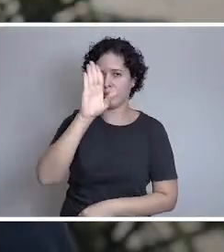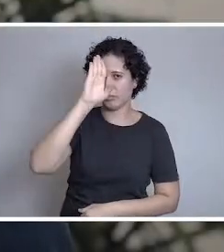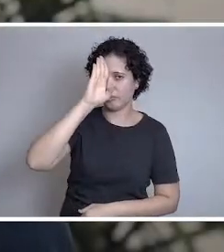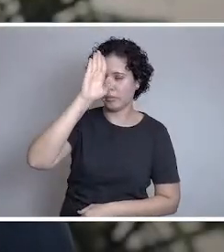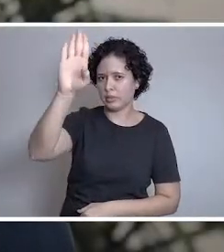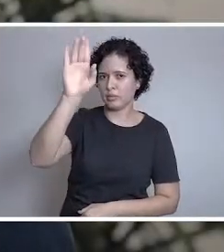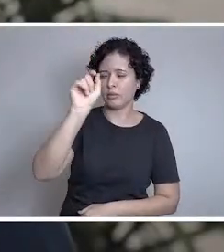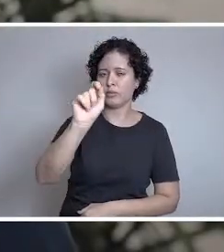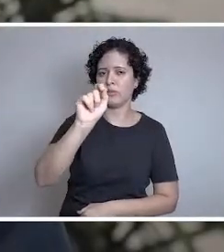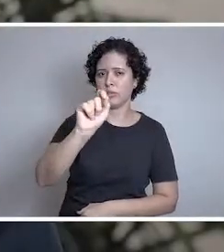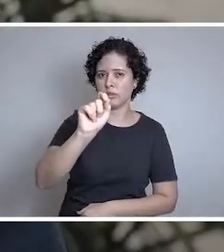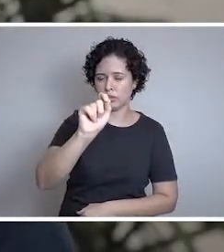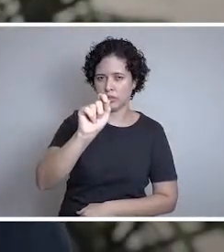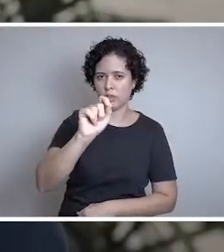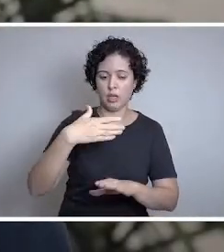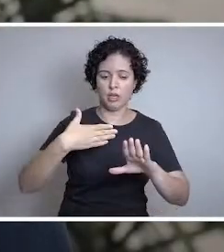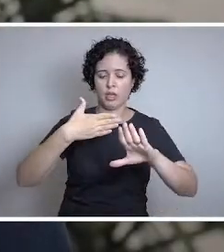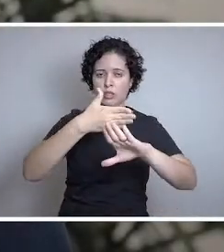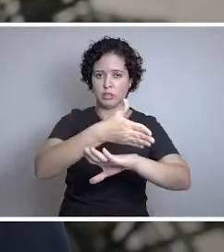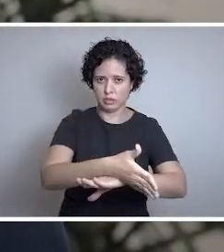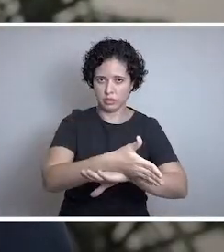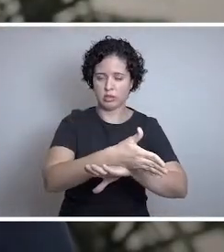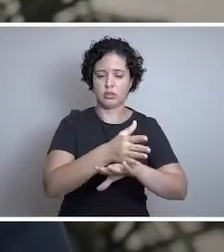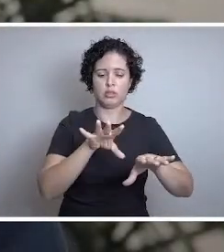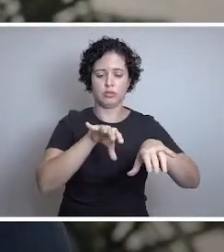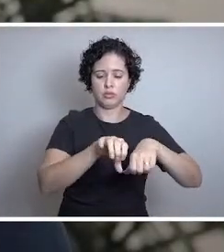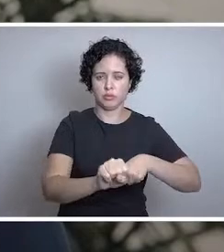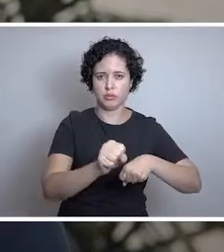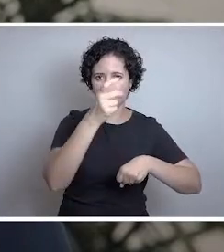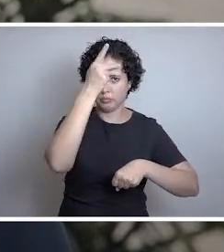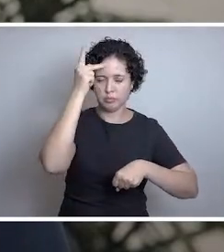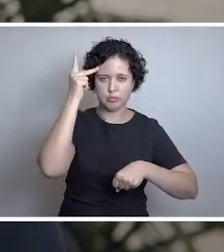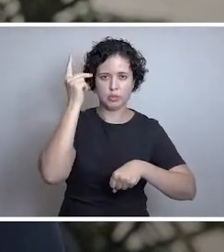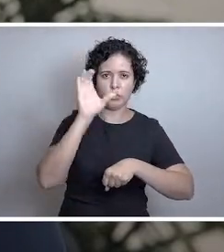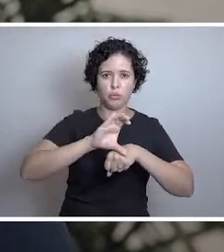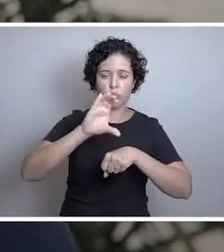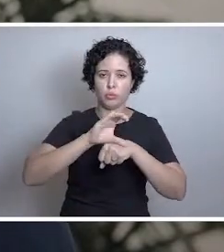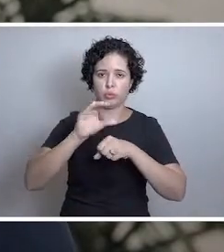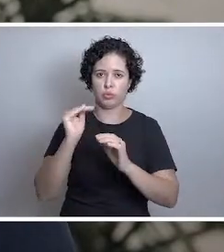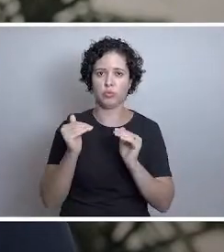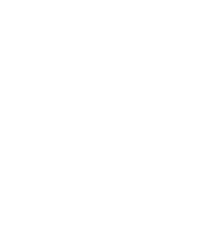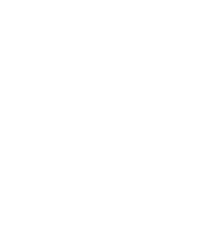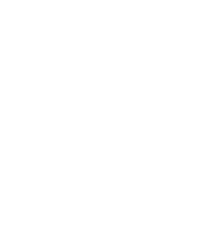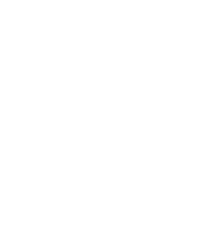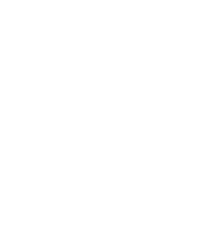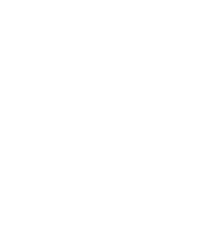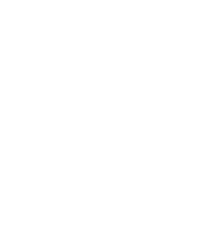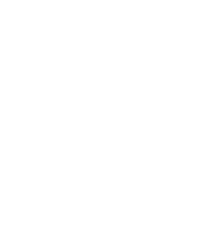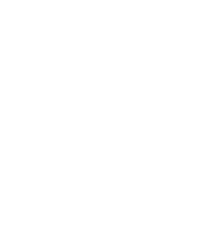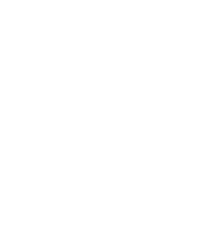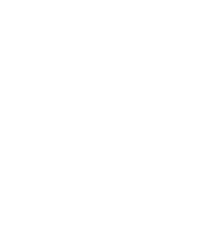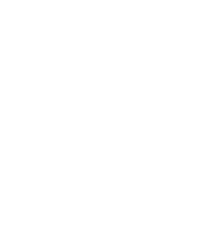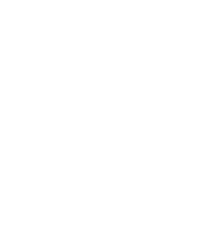ampliar a educação, principalmente a educação pública gratuita, como nós ofertamos.